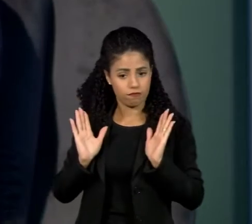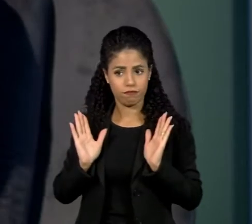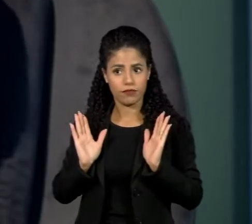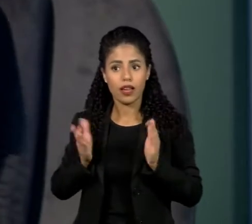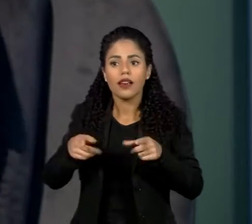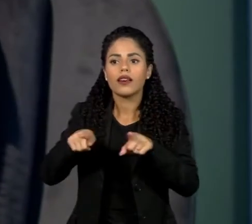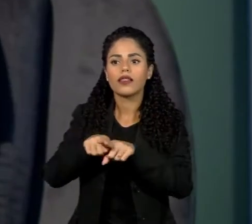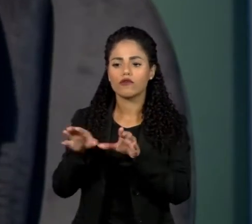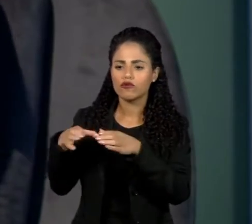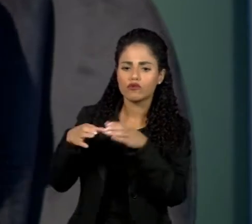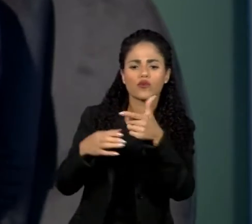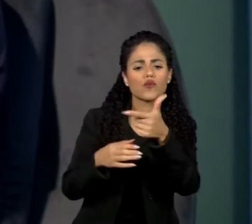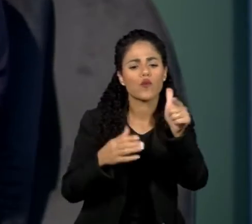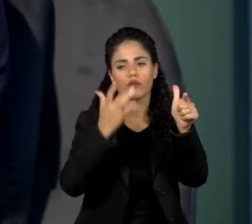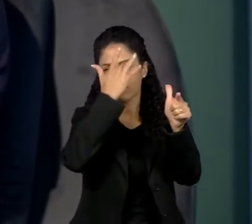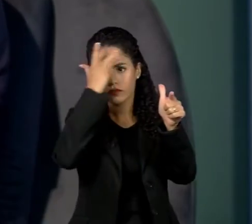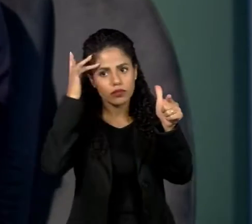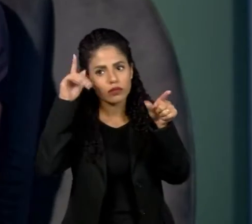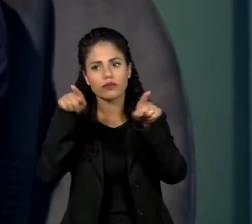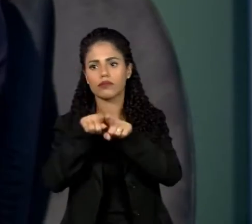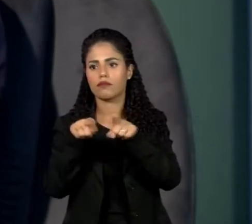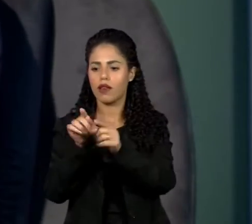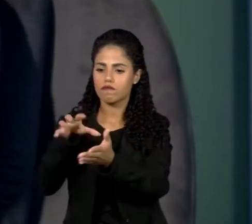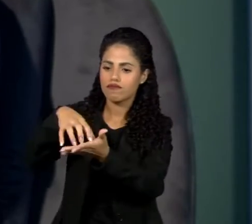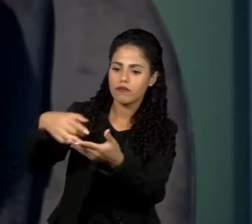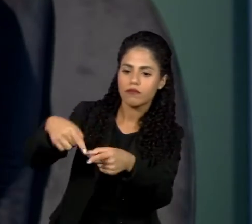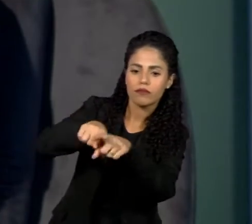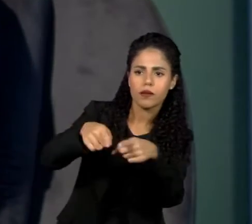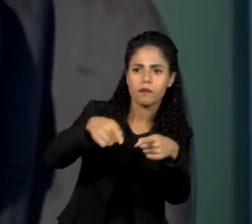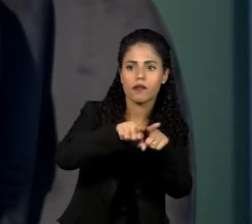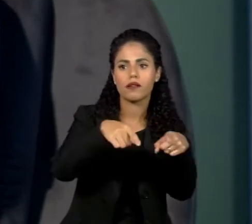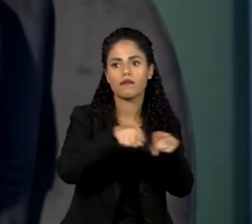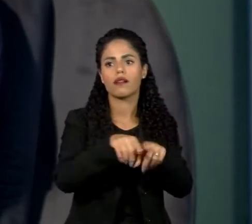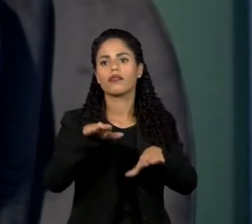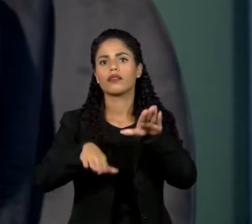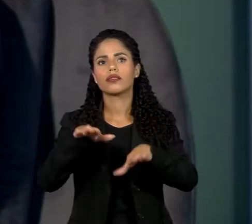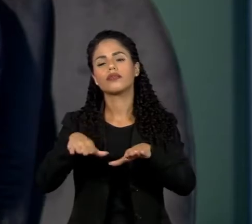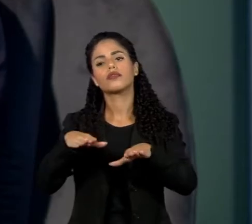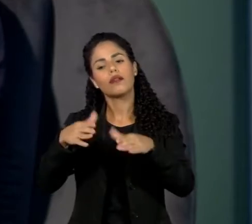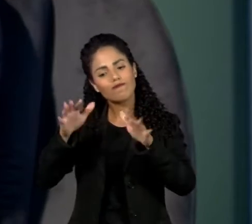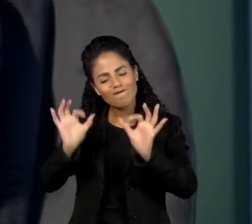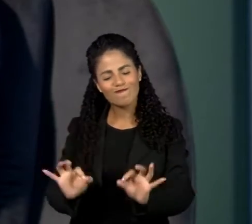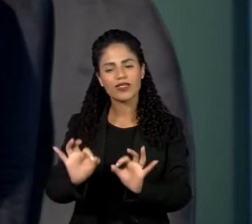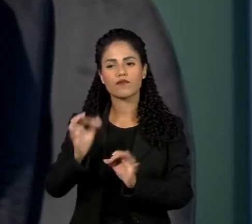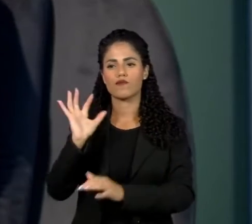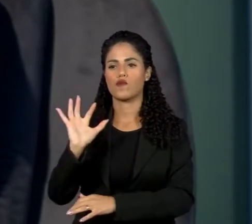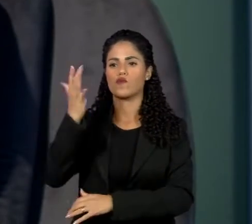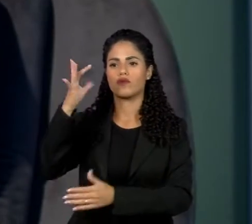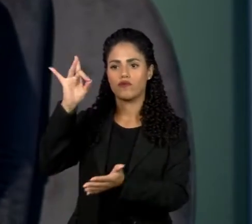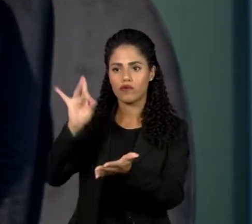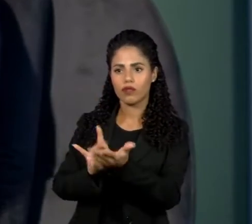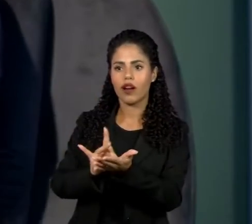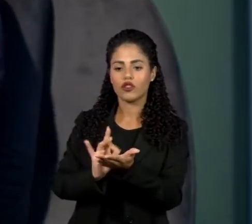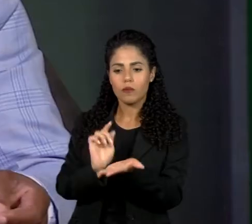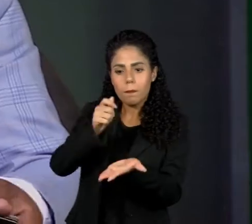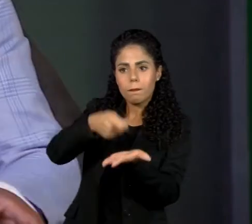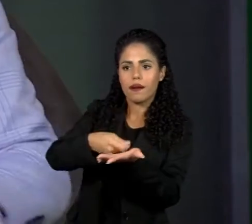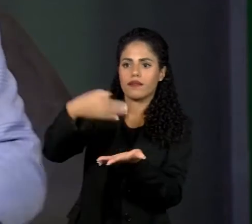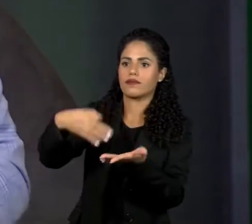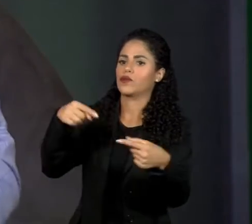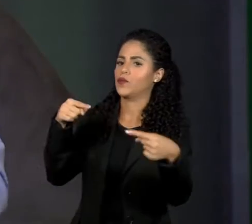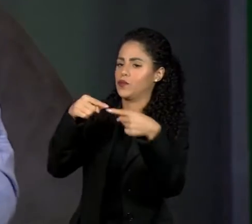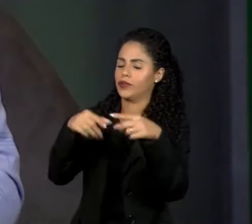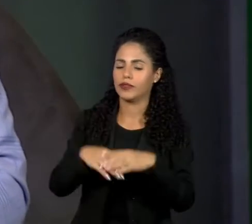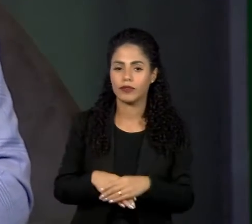e junto com a Kelly e outras tantas agências parceiras, é muito de ter essa briga de fazer com que aconteça e de que tenha uma remuneração legal. Olha,